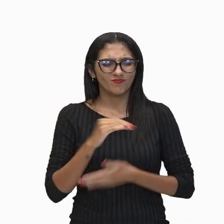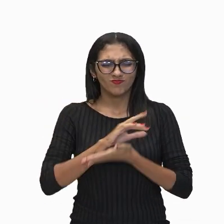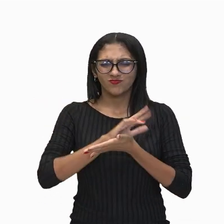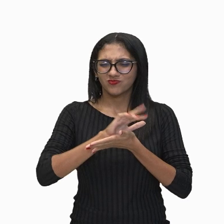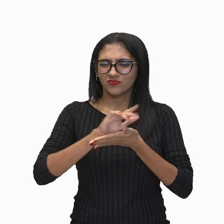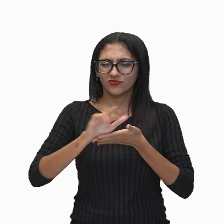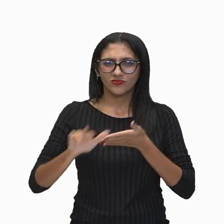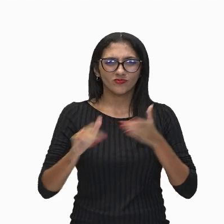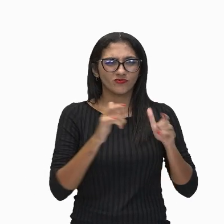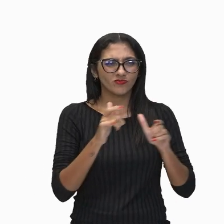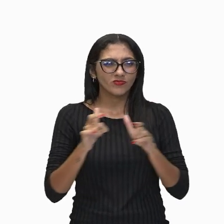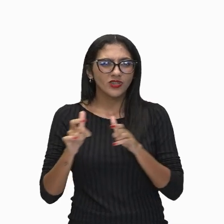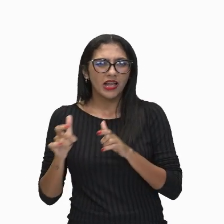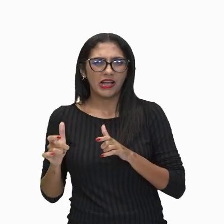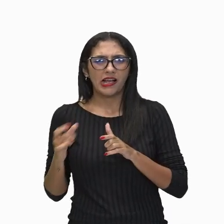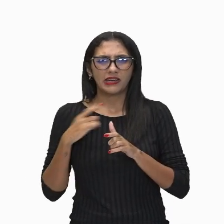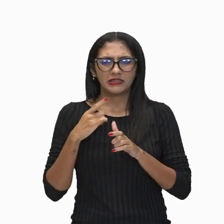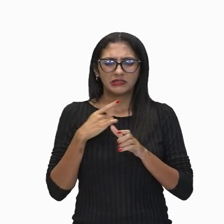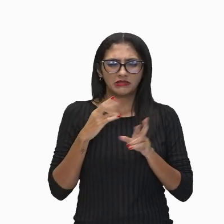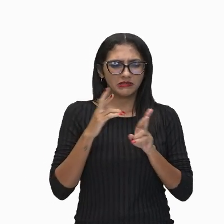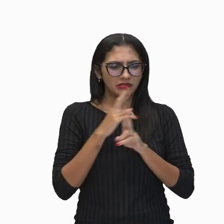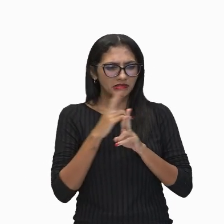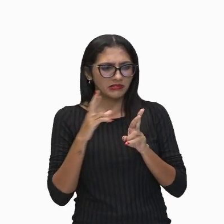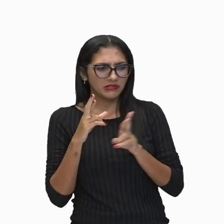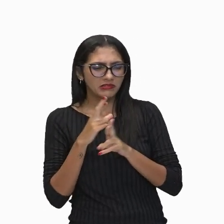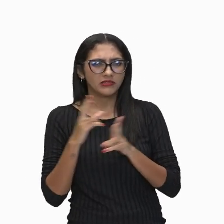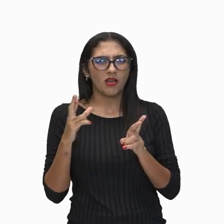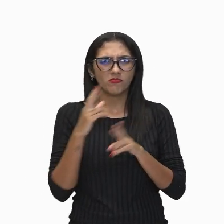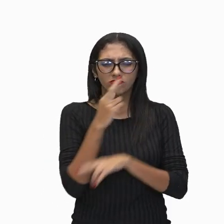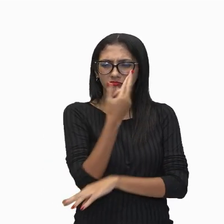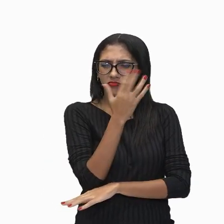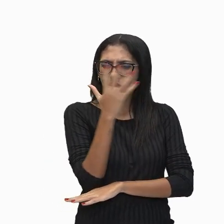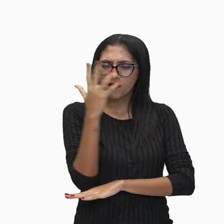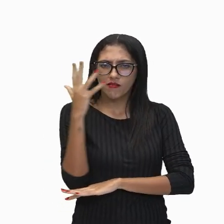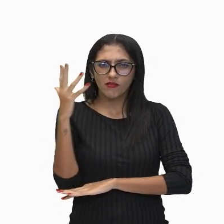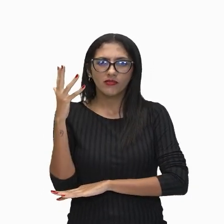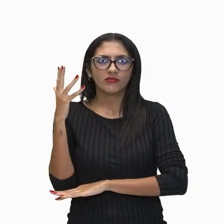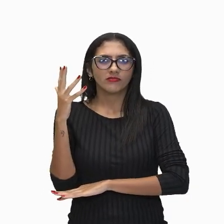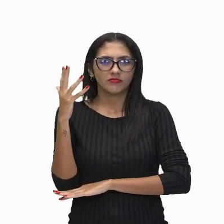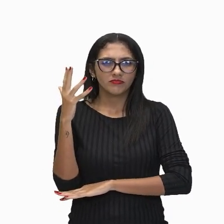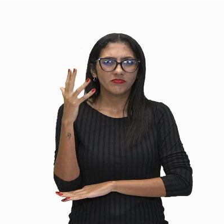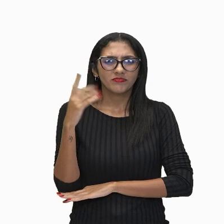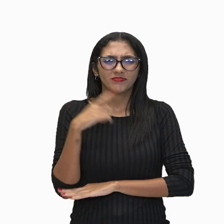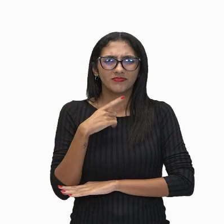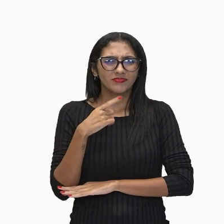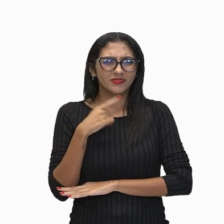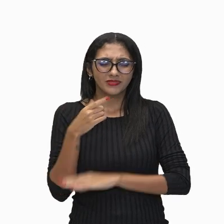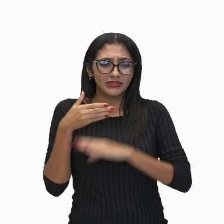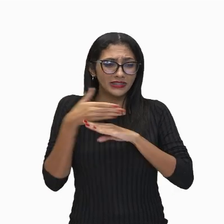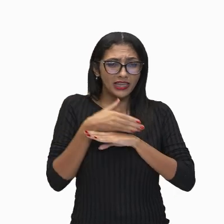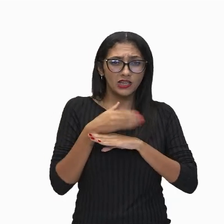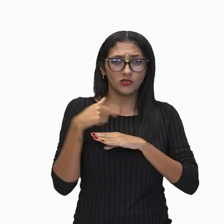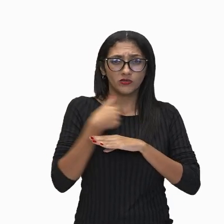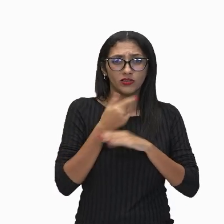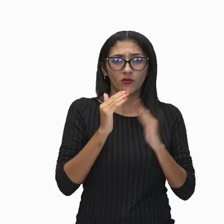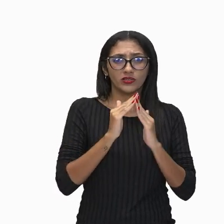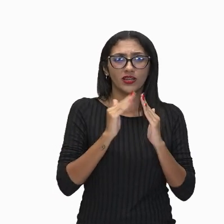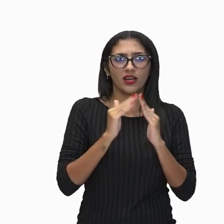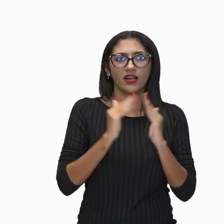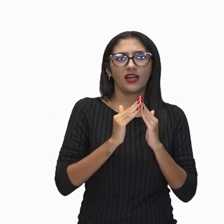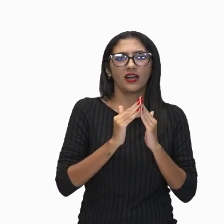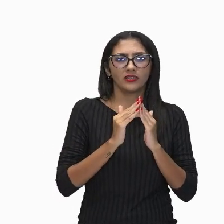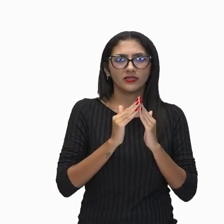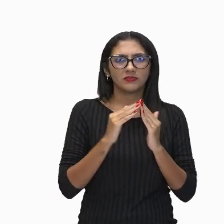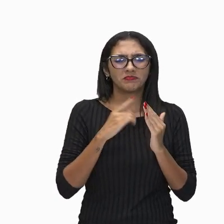rua, misturou-se às árvores da quinta, penetrou na cozinha de nossa casa, ganhou o cheiro